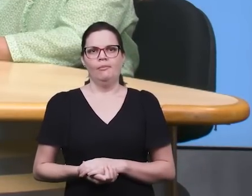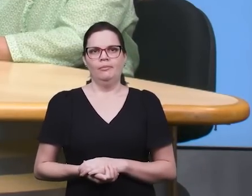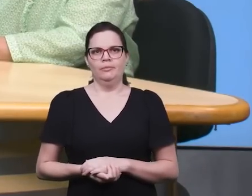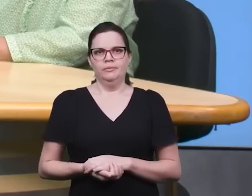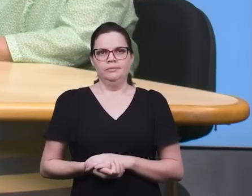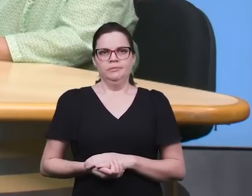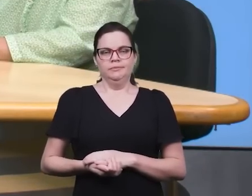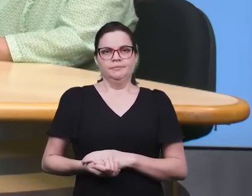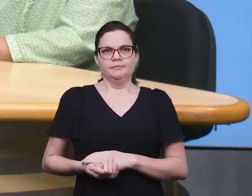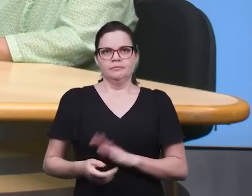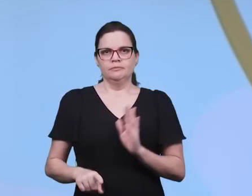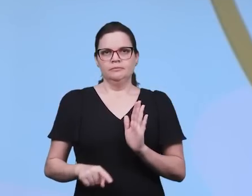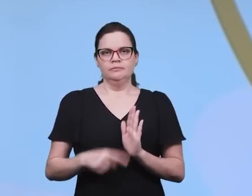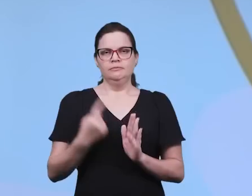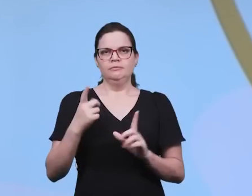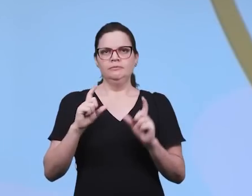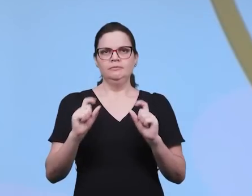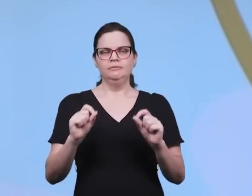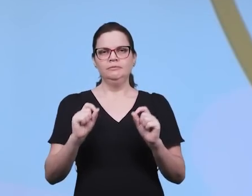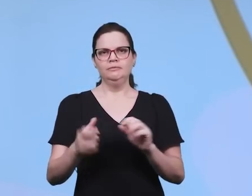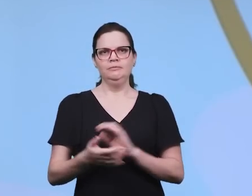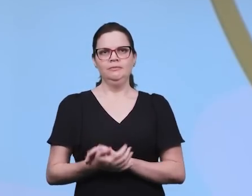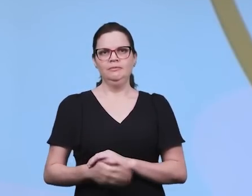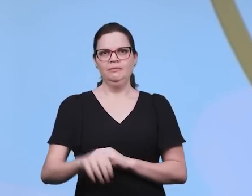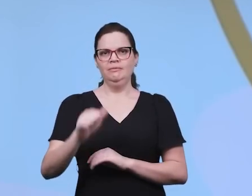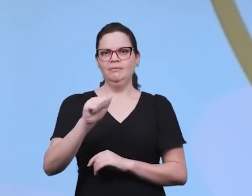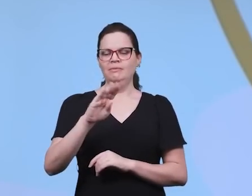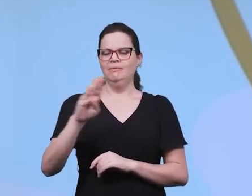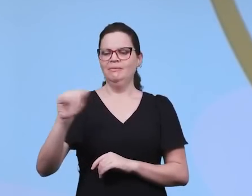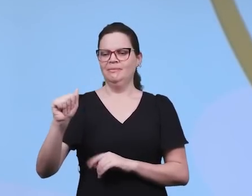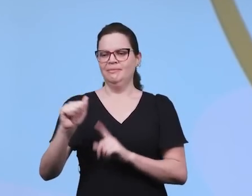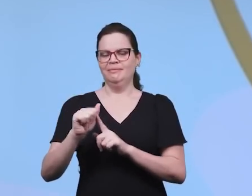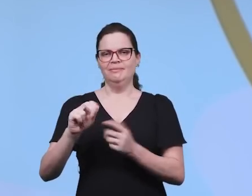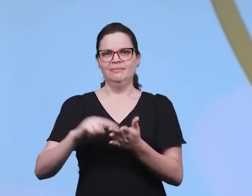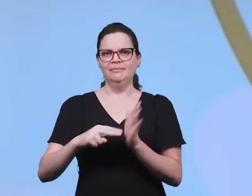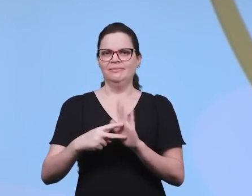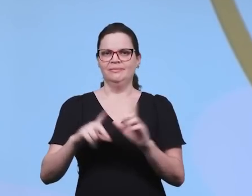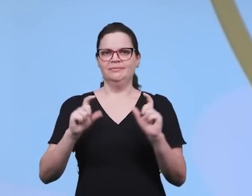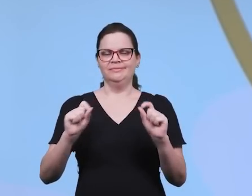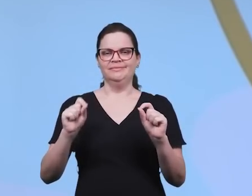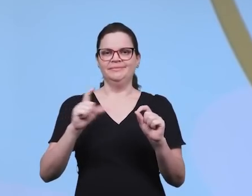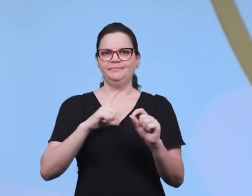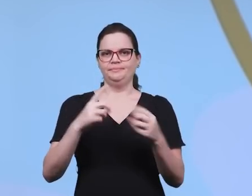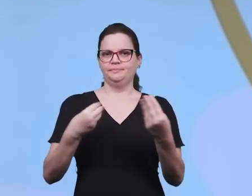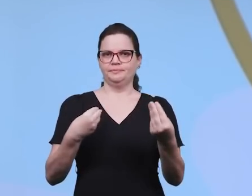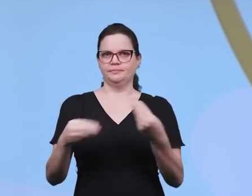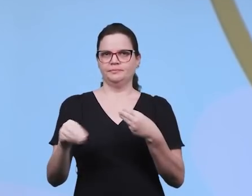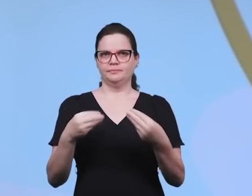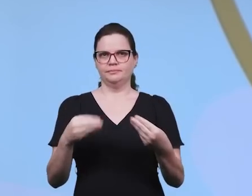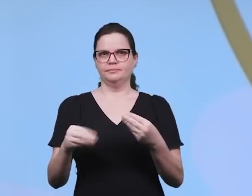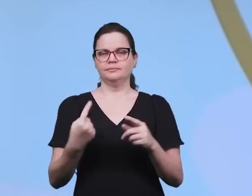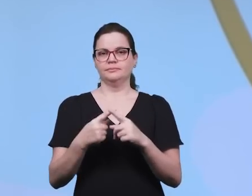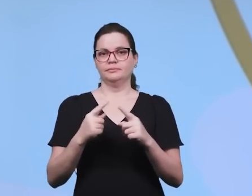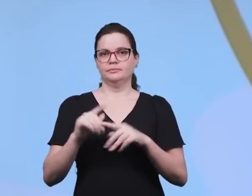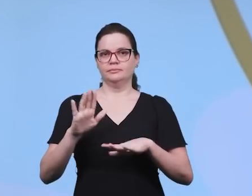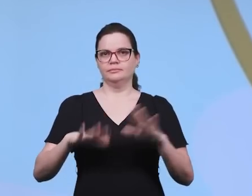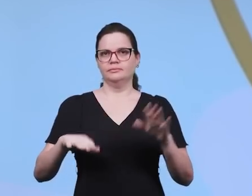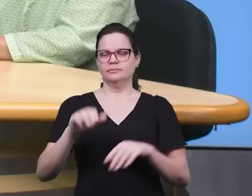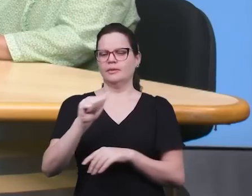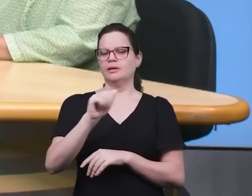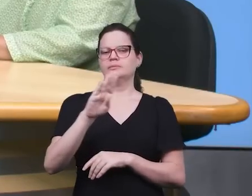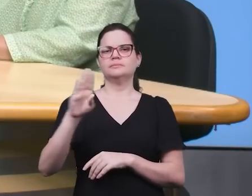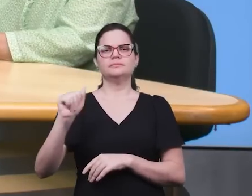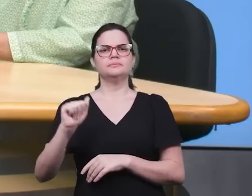ainda leva em consideração o ABA, né? O ABA hoje ele tem uma flexibilidade muito grande, independente da idade.